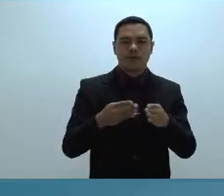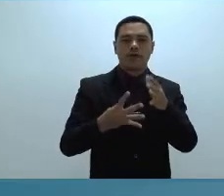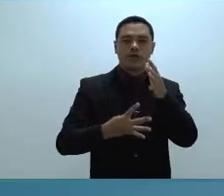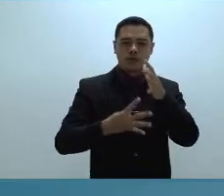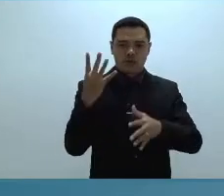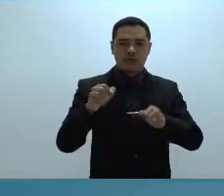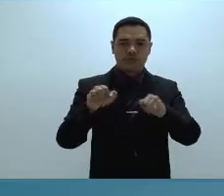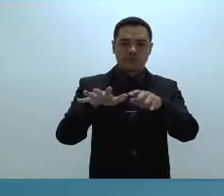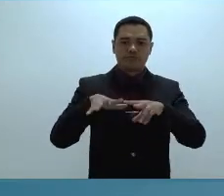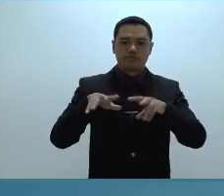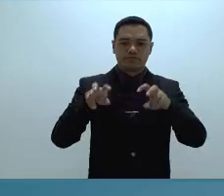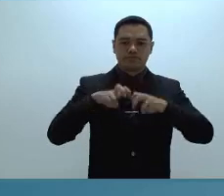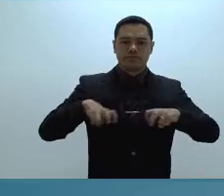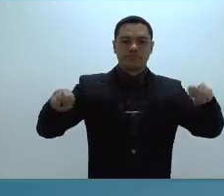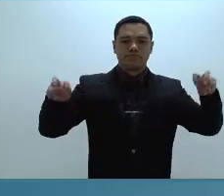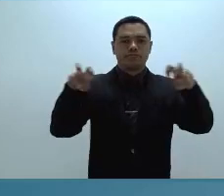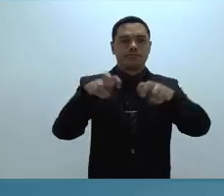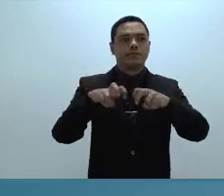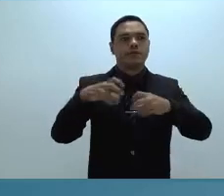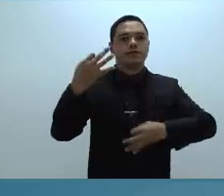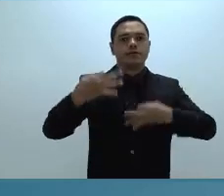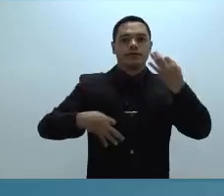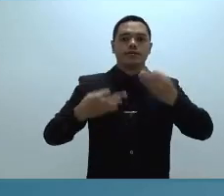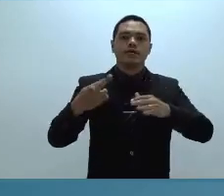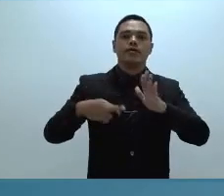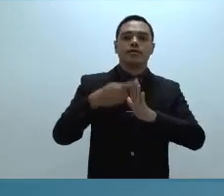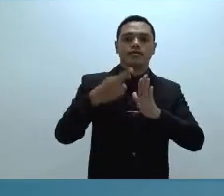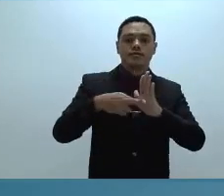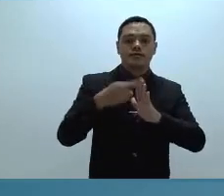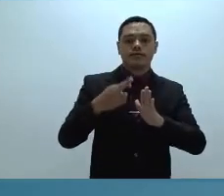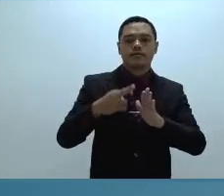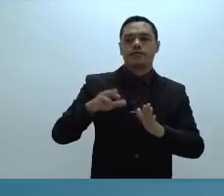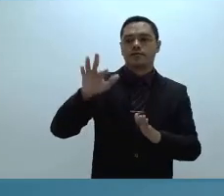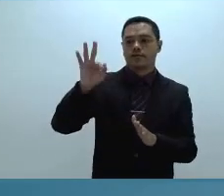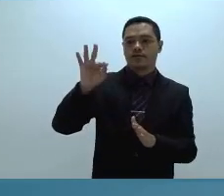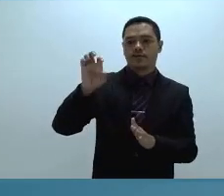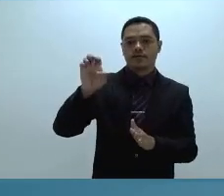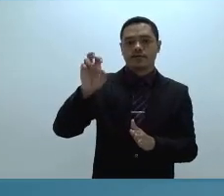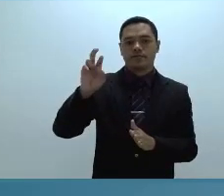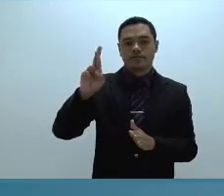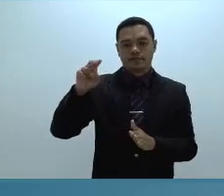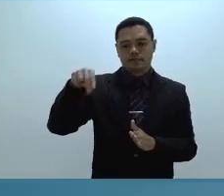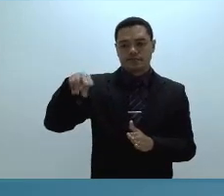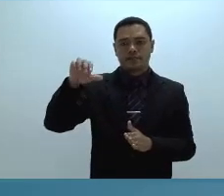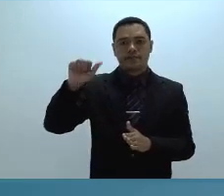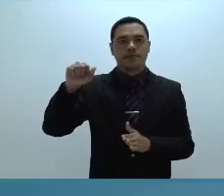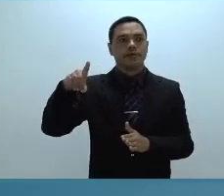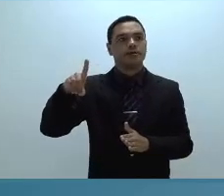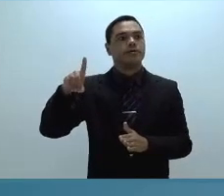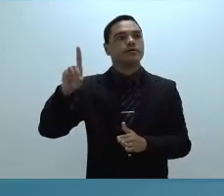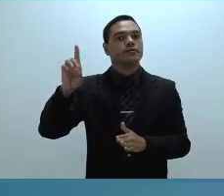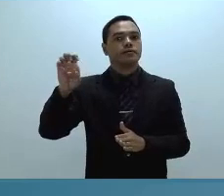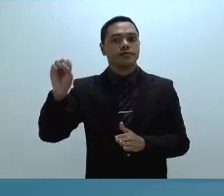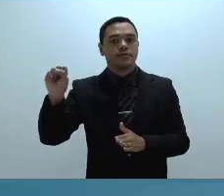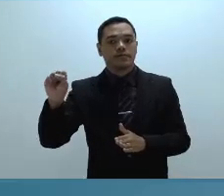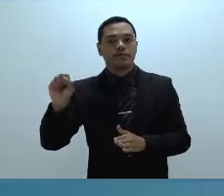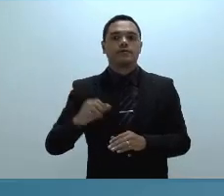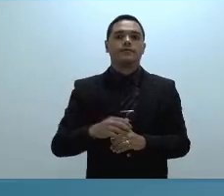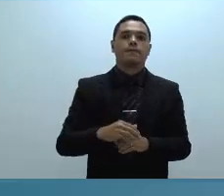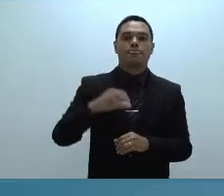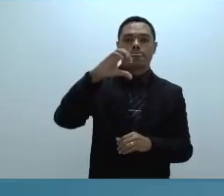integrante da segunda sessão, da relatoria do ministro Paulo Fernandes, que foi publicado no DJPE 9 de maio de